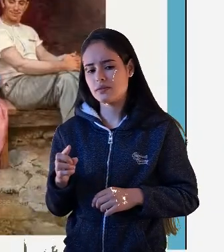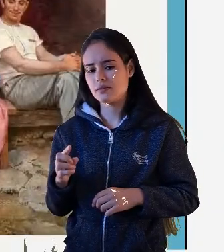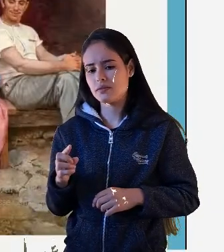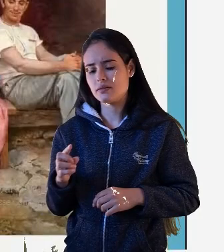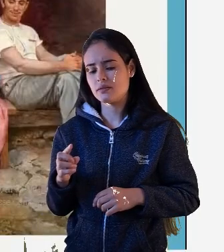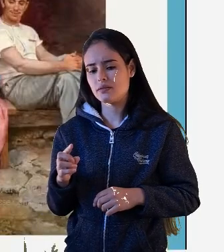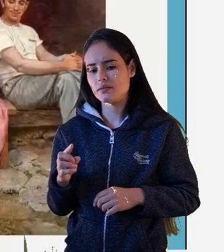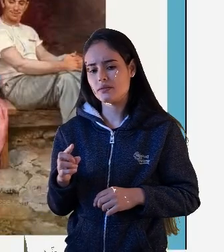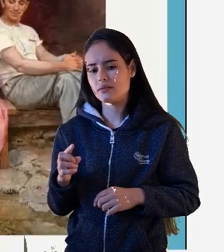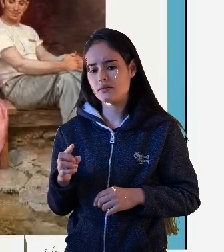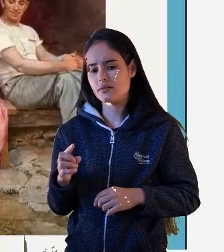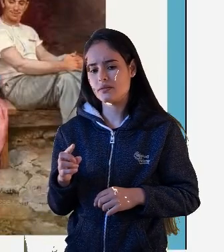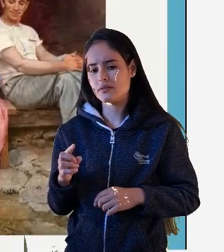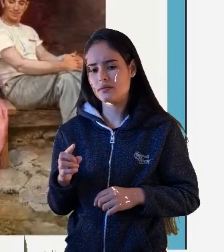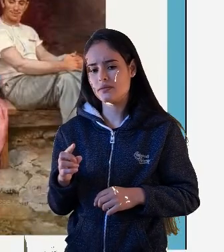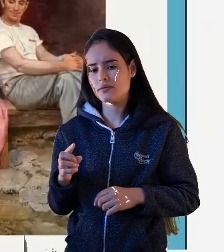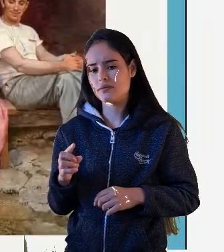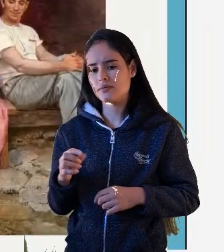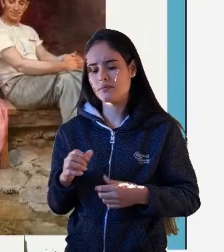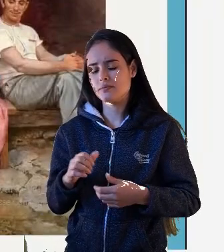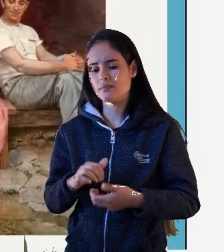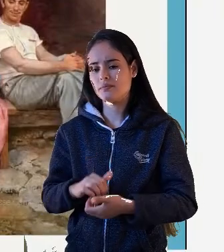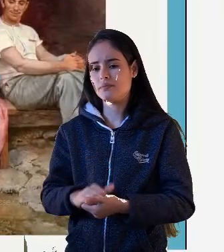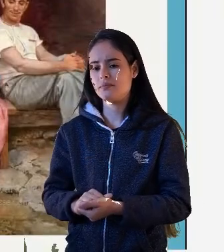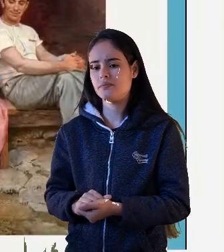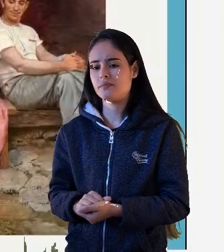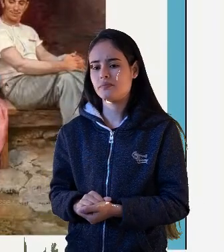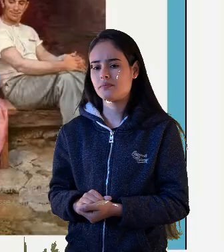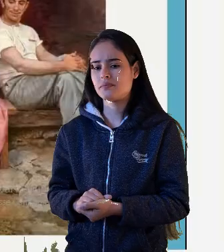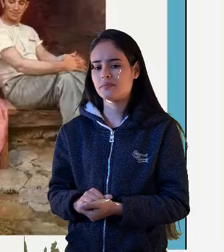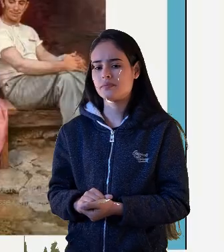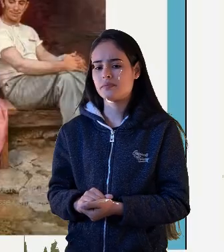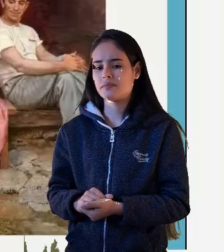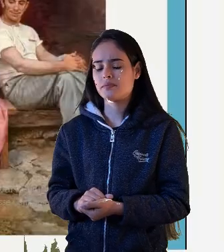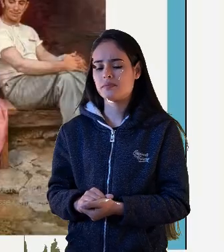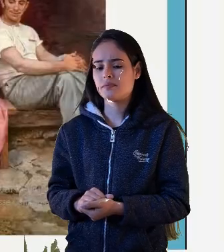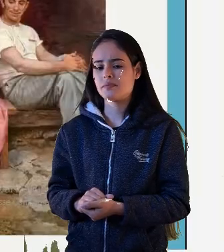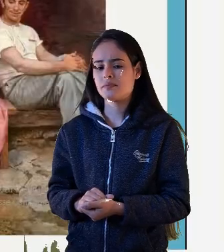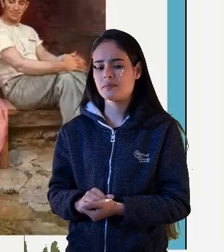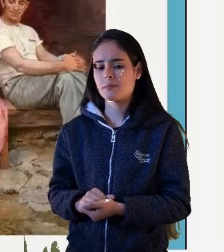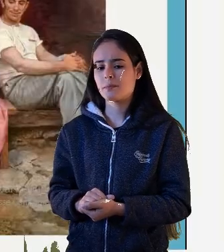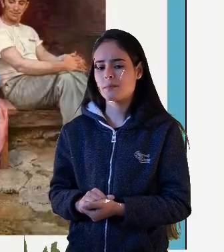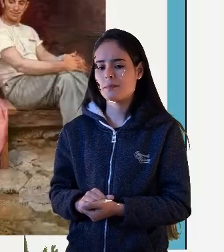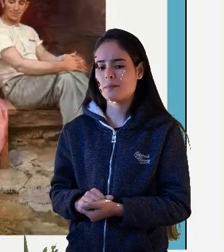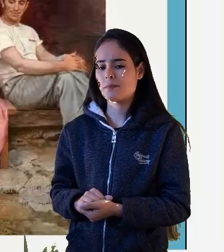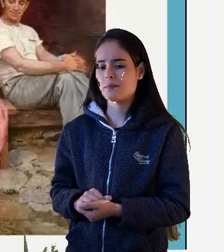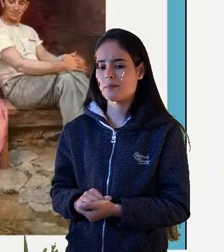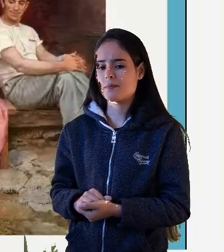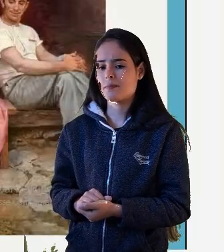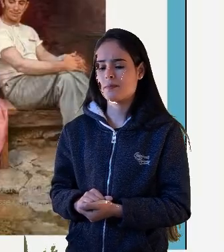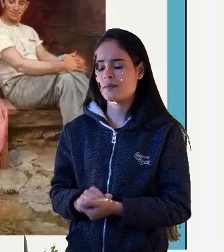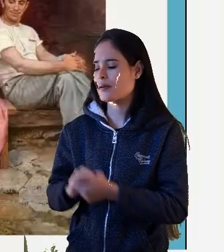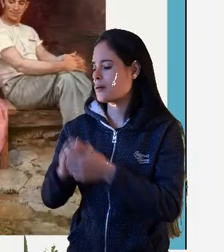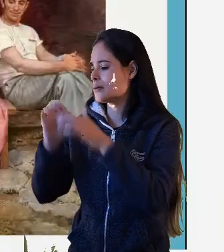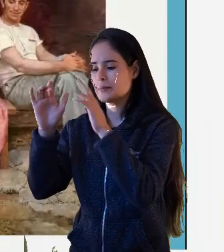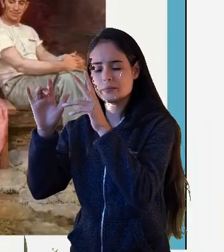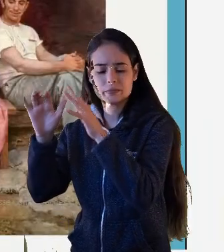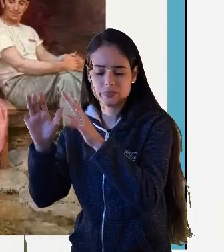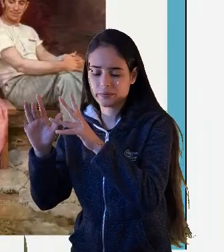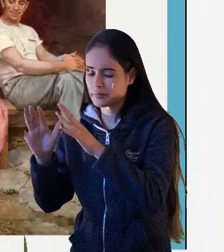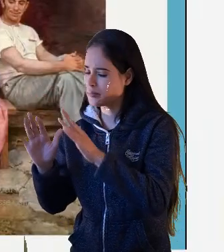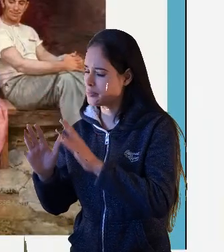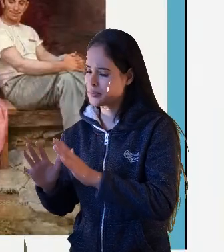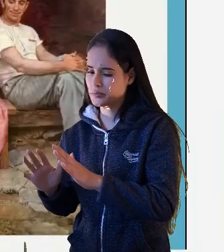dá, né, uma entrevista para o Tiago e diz que ele já teve que em cursos assim, né, dizer, vocês acreditam nisso? Ah, mas diz que é verdade. Então